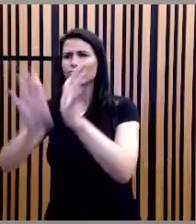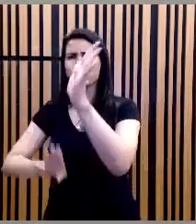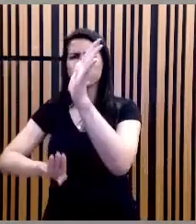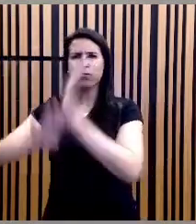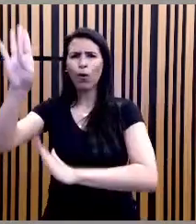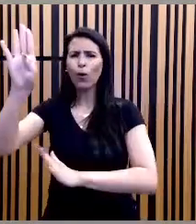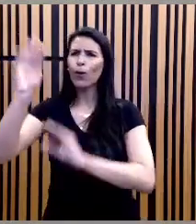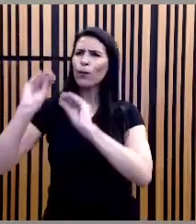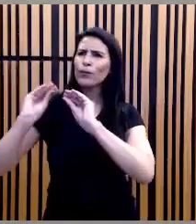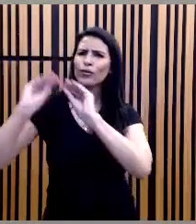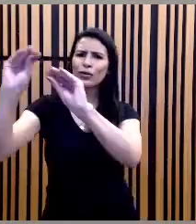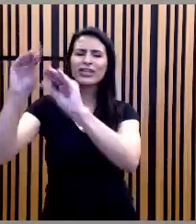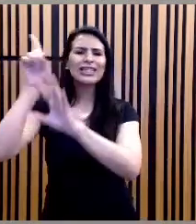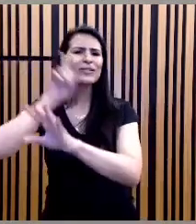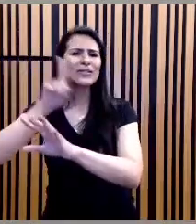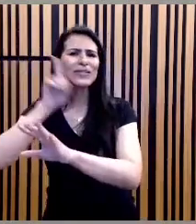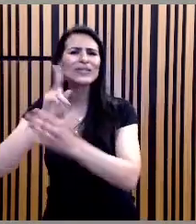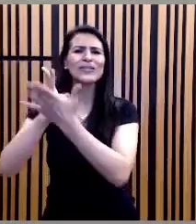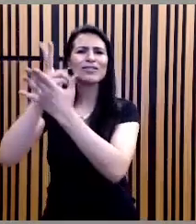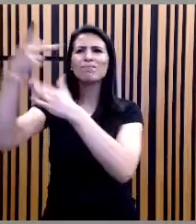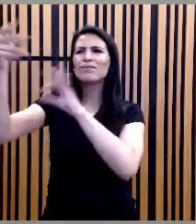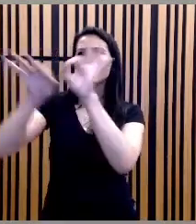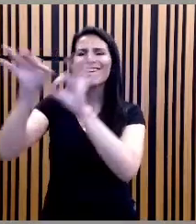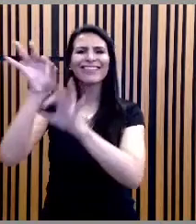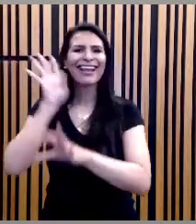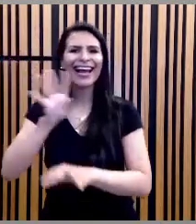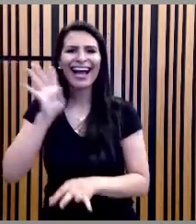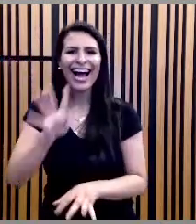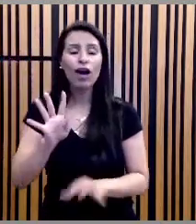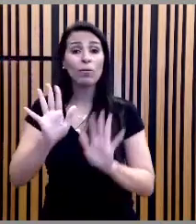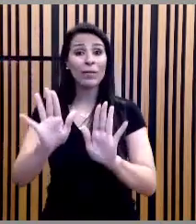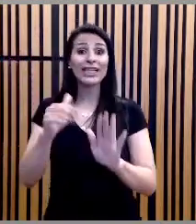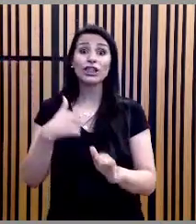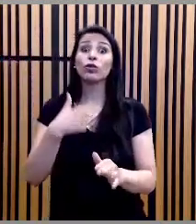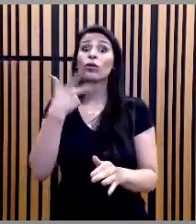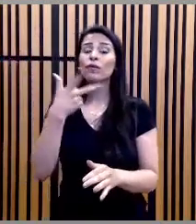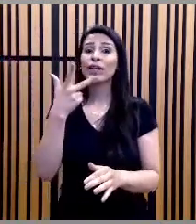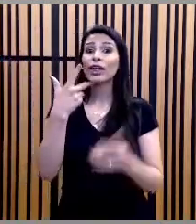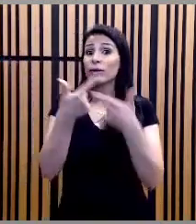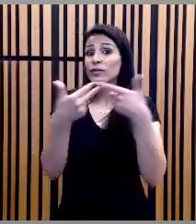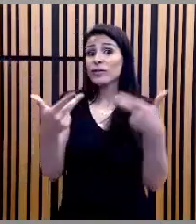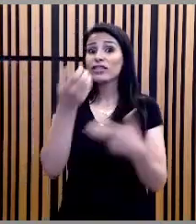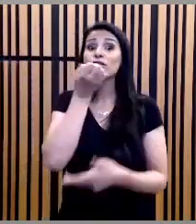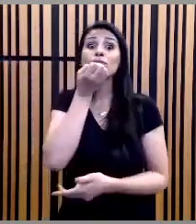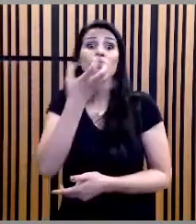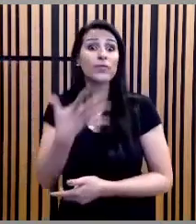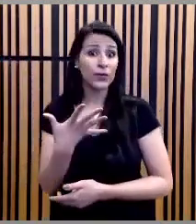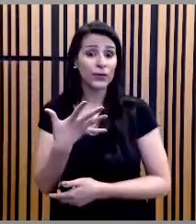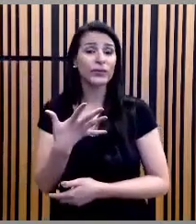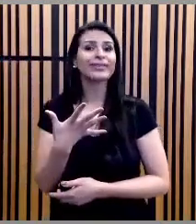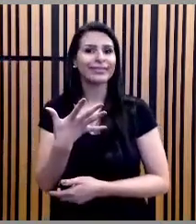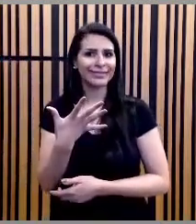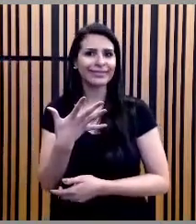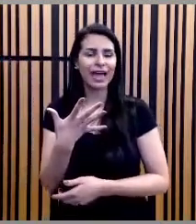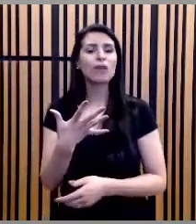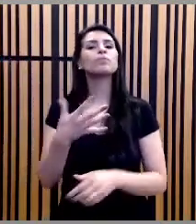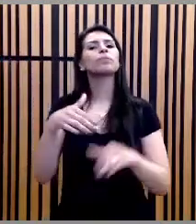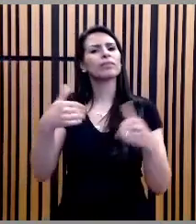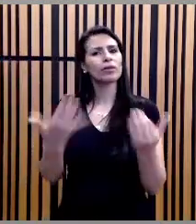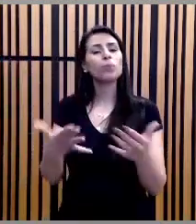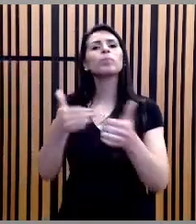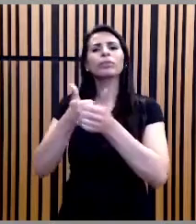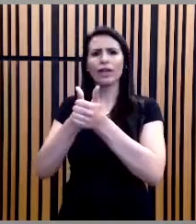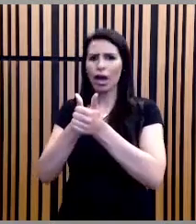projeto super legal lá. Só que eu tô falando do lado bom, né, pessoal? Mesmo com todo o acompanhamento que a